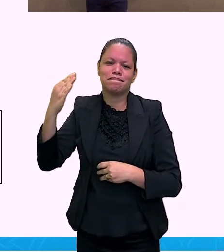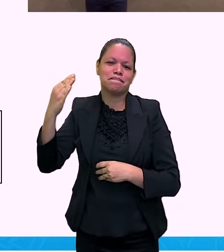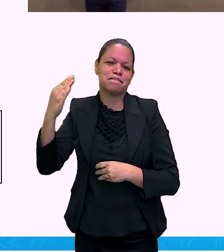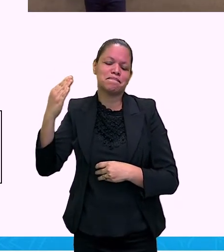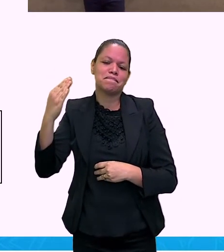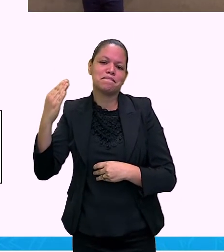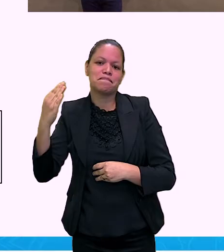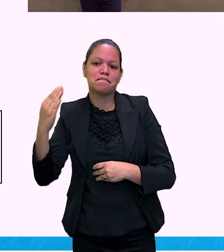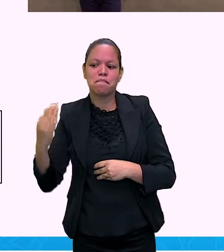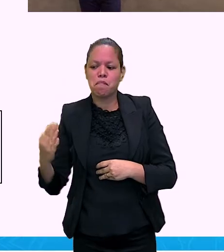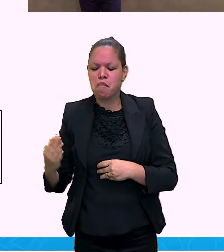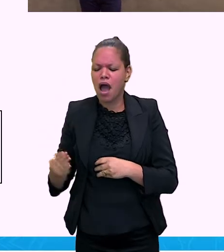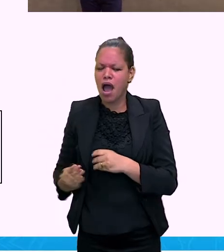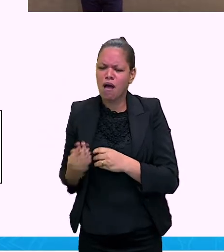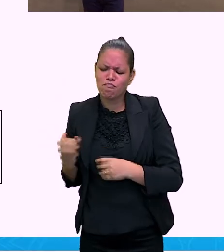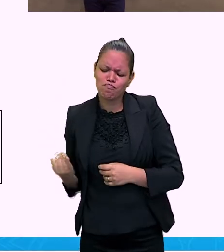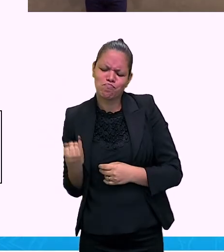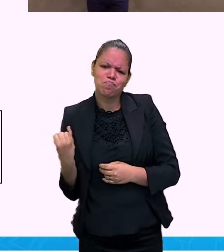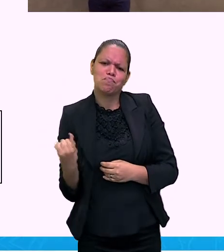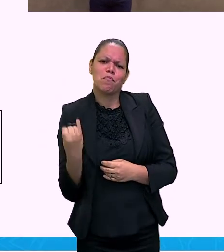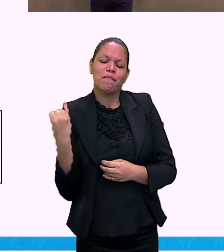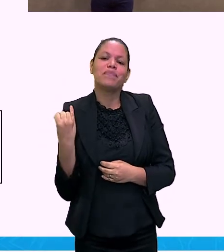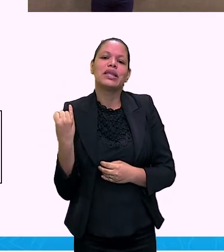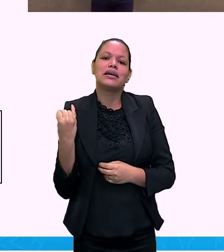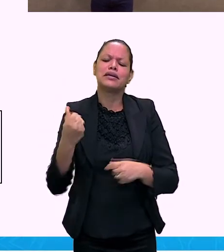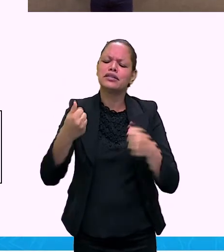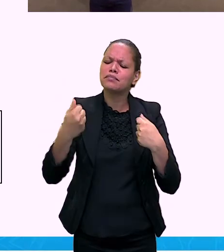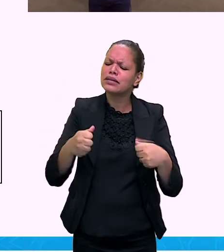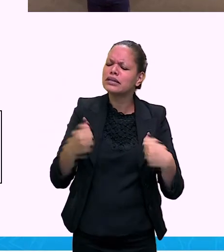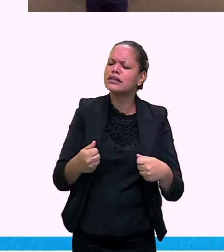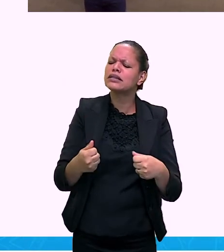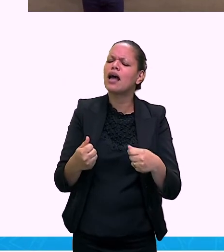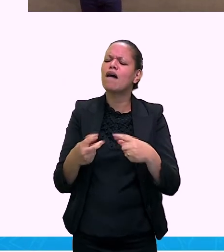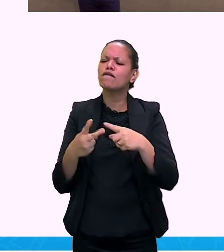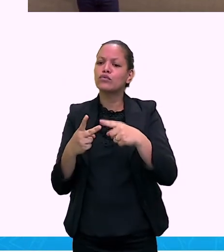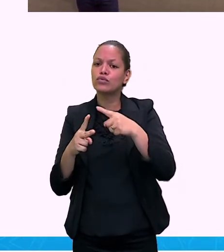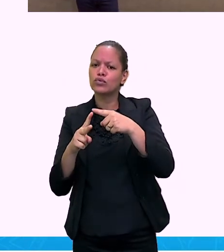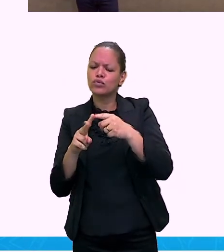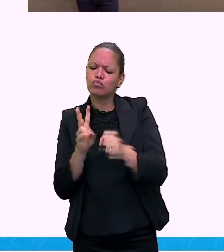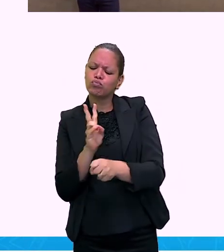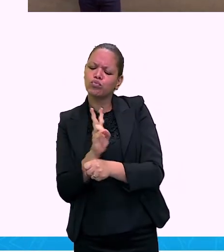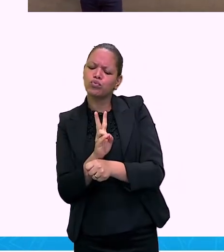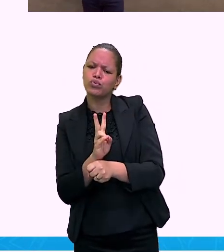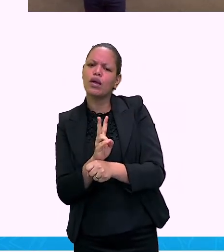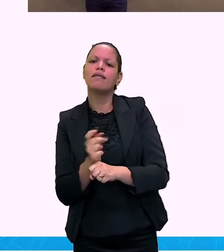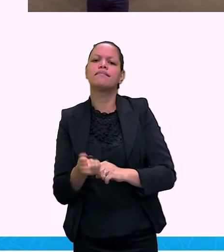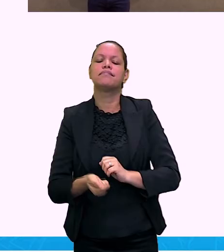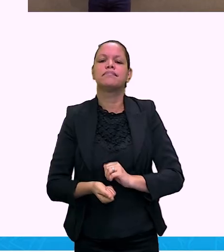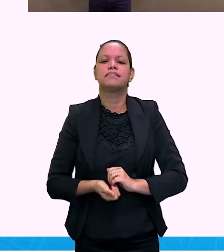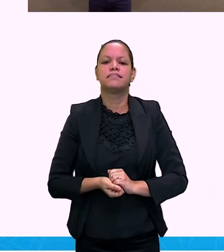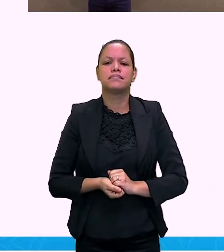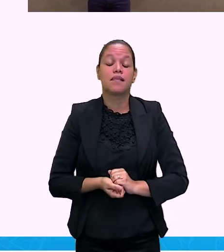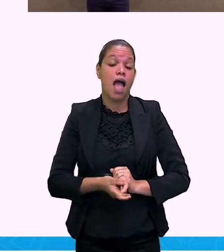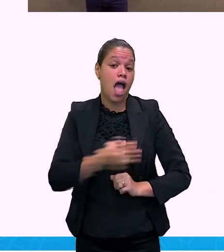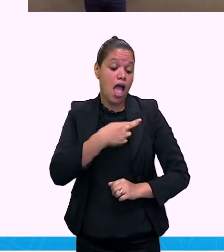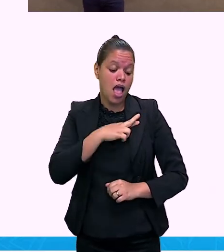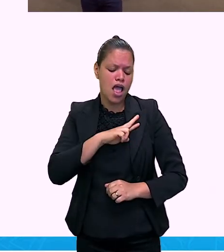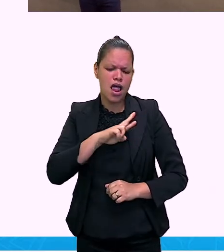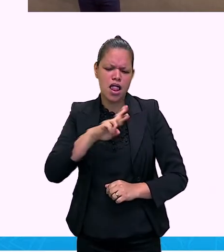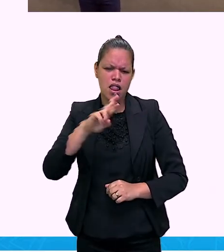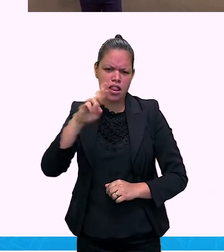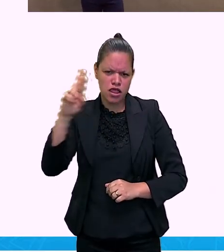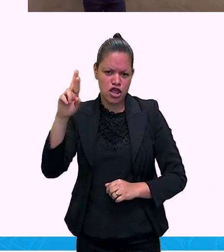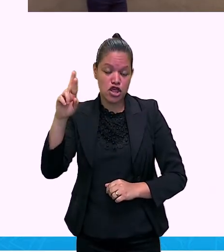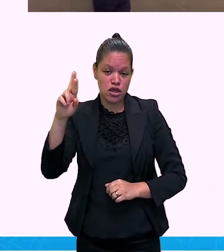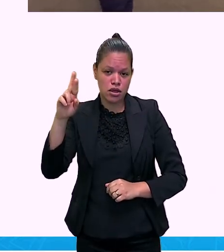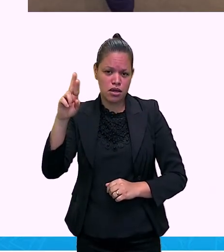o homem e não era só a mulher. Então eles faziam essa diferença de trabalho. A religião indígena